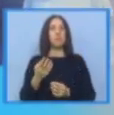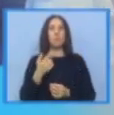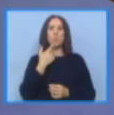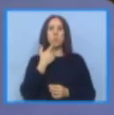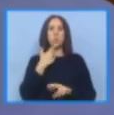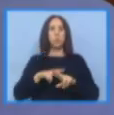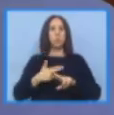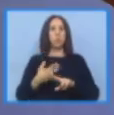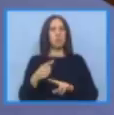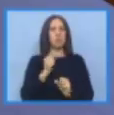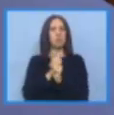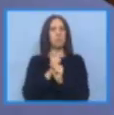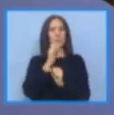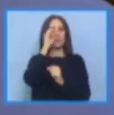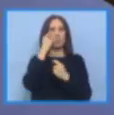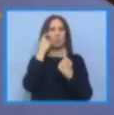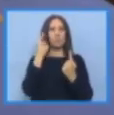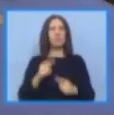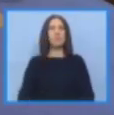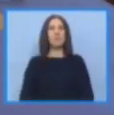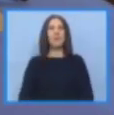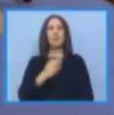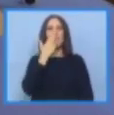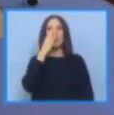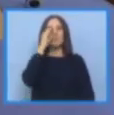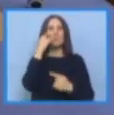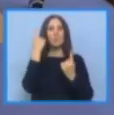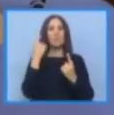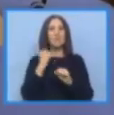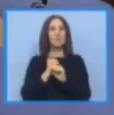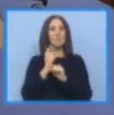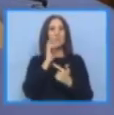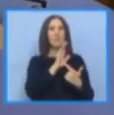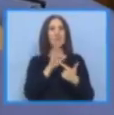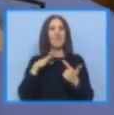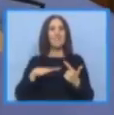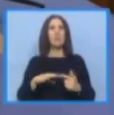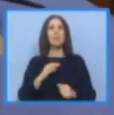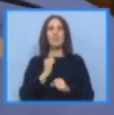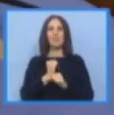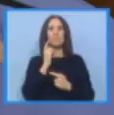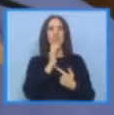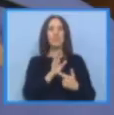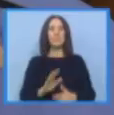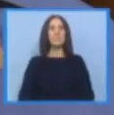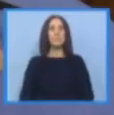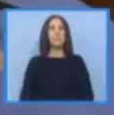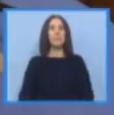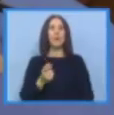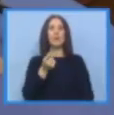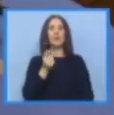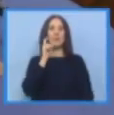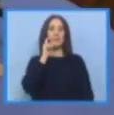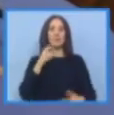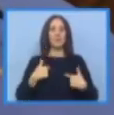intensidade de trabalho do Ministério Público. Quase parece que o Ministério Público está a querer mostrar trabalho. É um bocadinho em defesa da